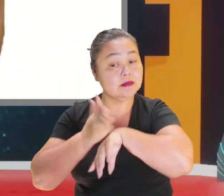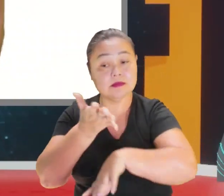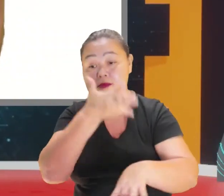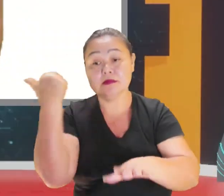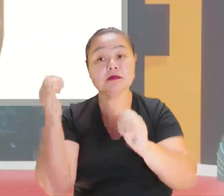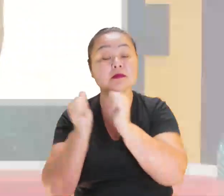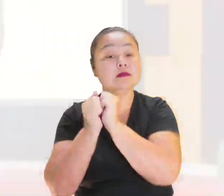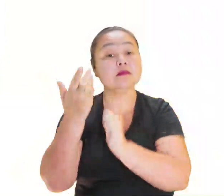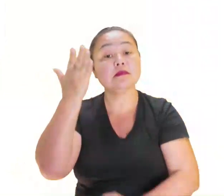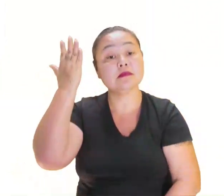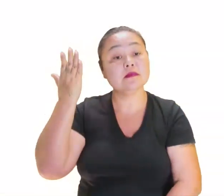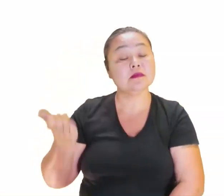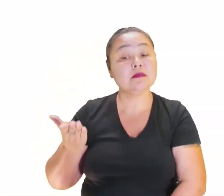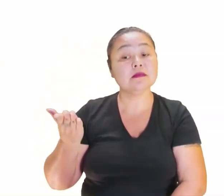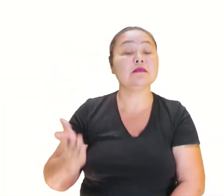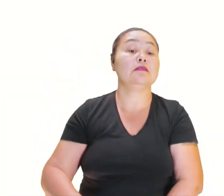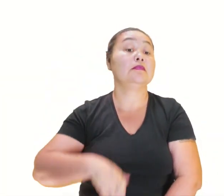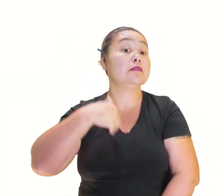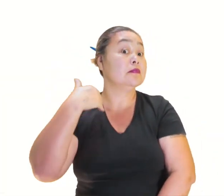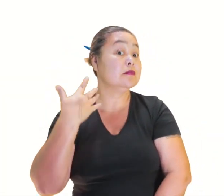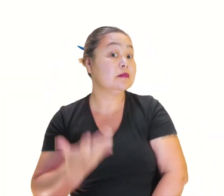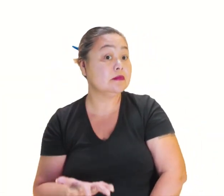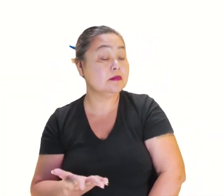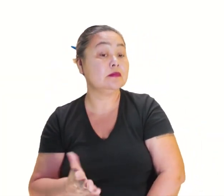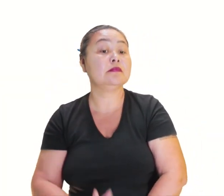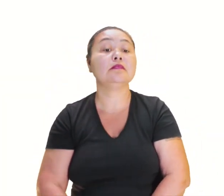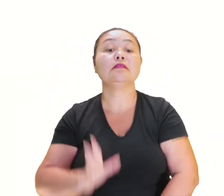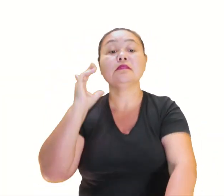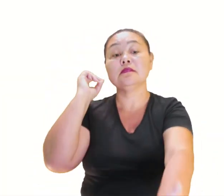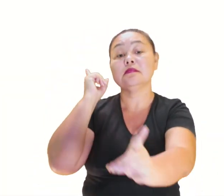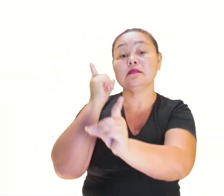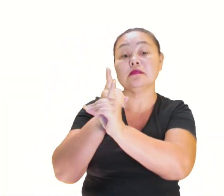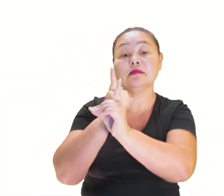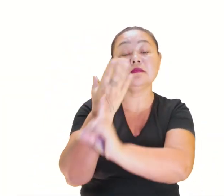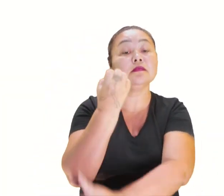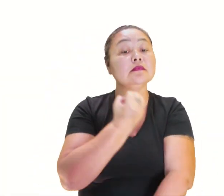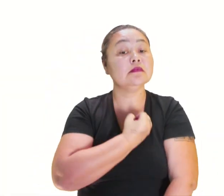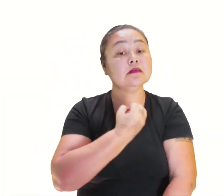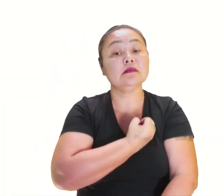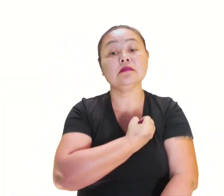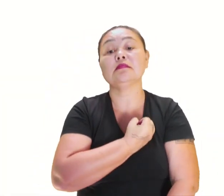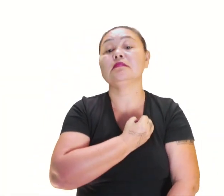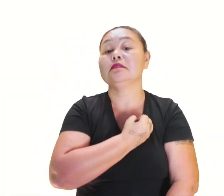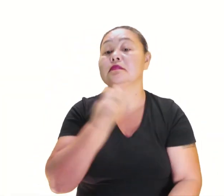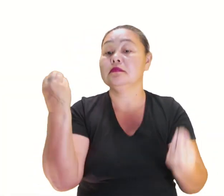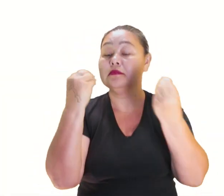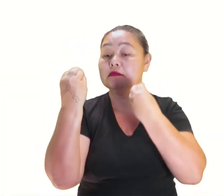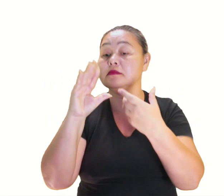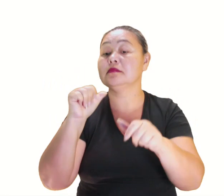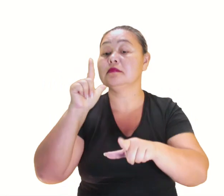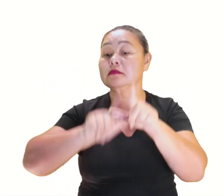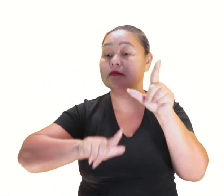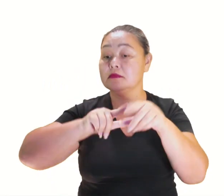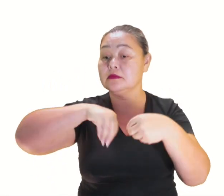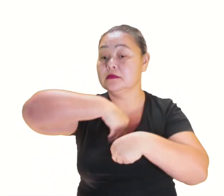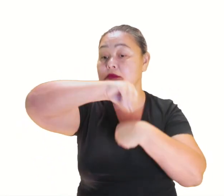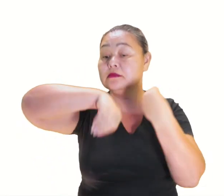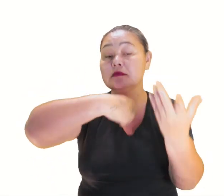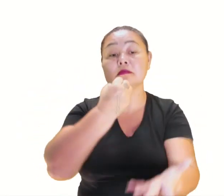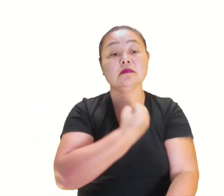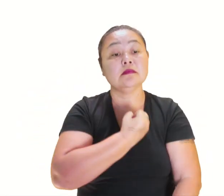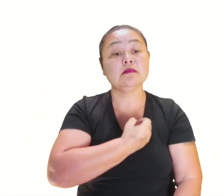Vamos junto? Olha lá. Então... Determine o valor numérico da expressão